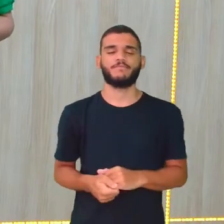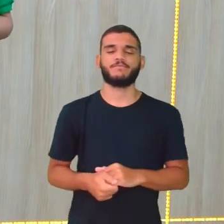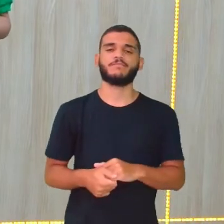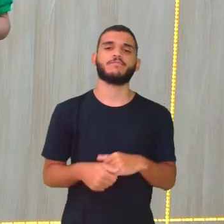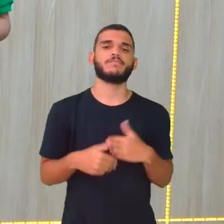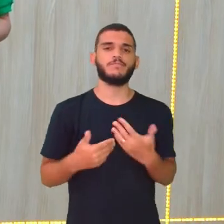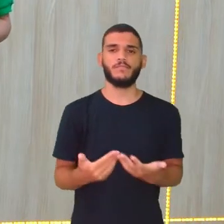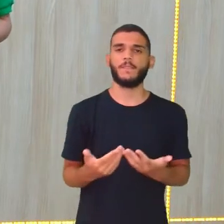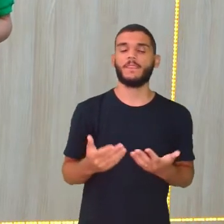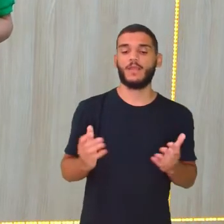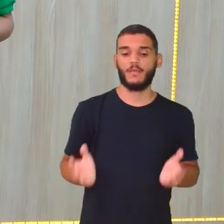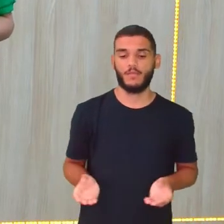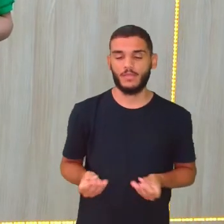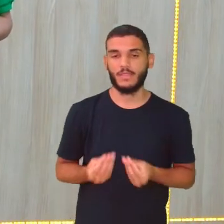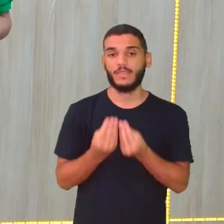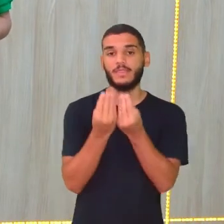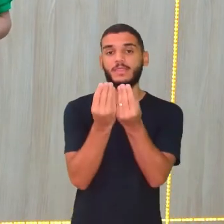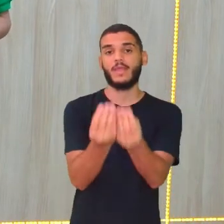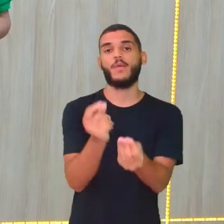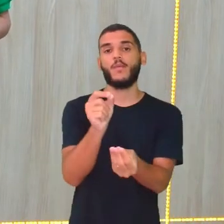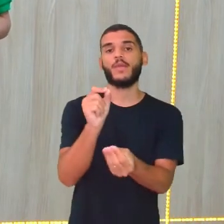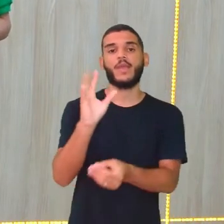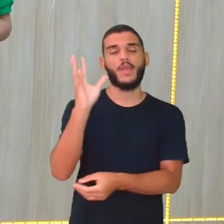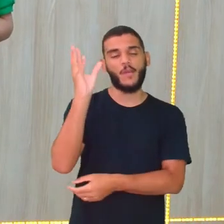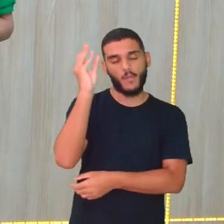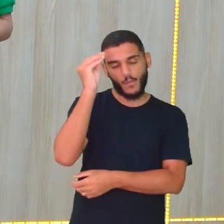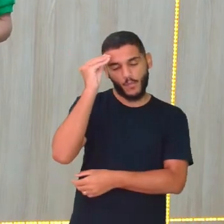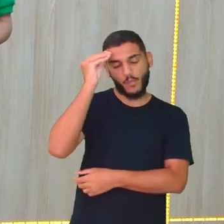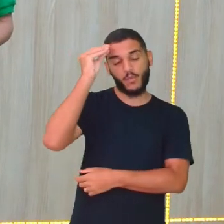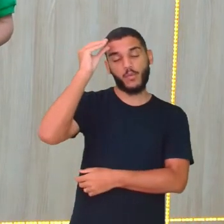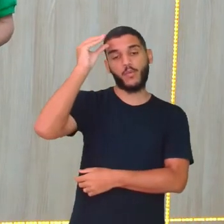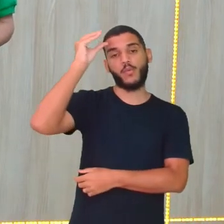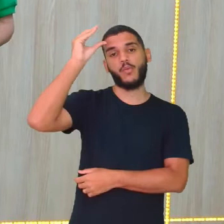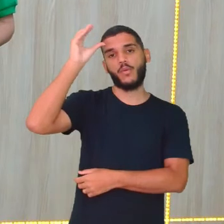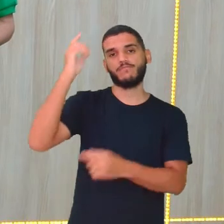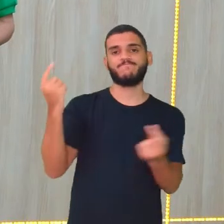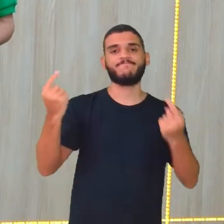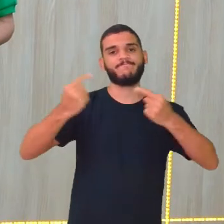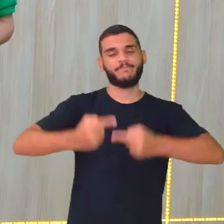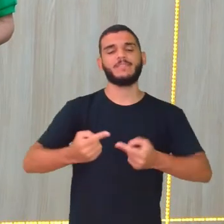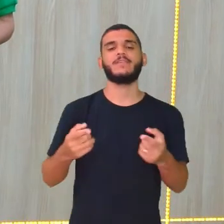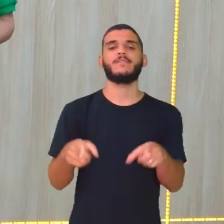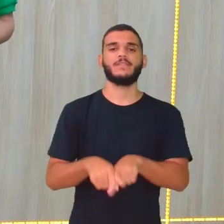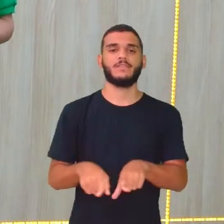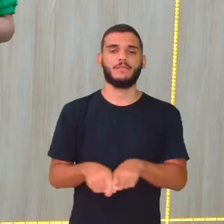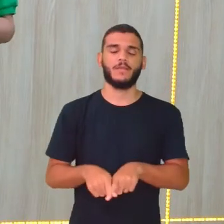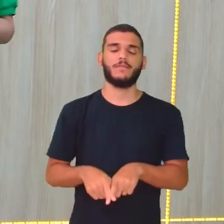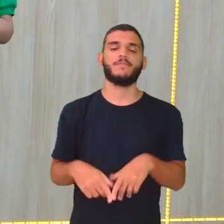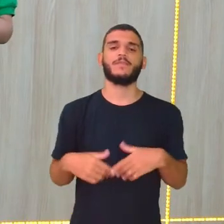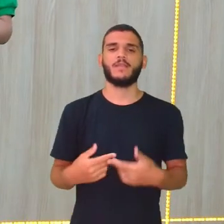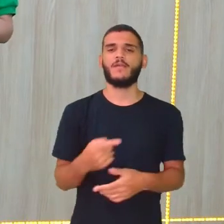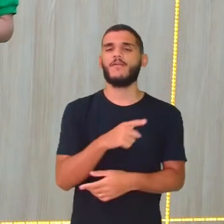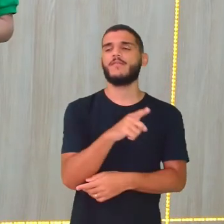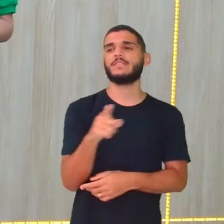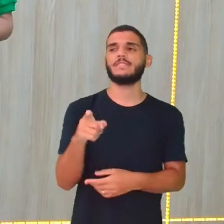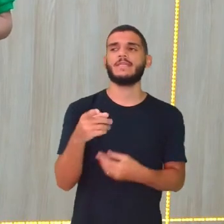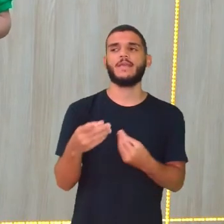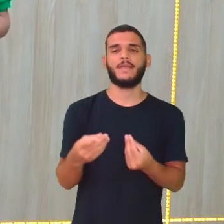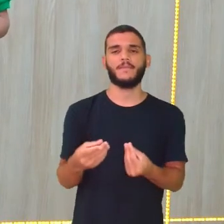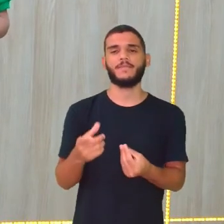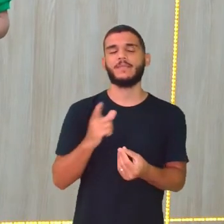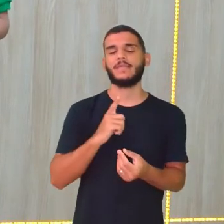é? Proporcionando a ele mais conhecimentos, desafios desses conhecimentos. Então, quando você faça